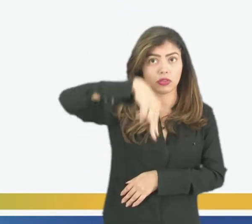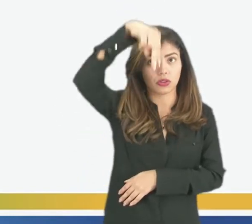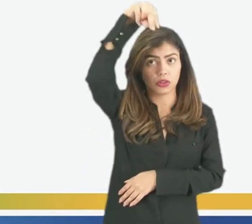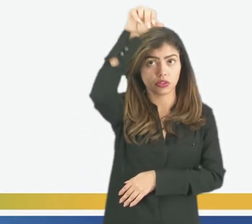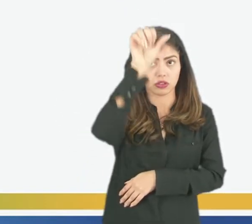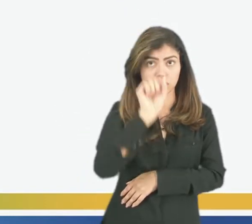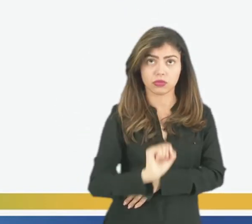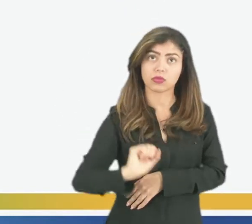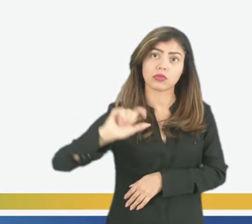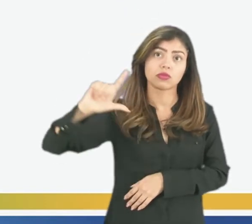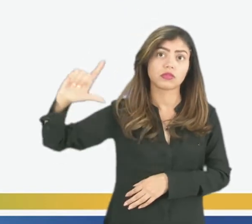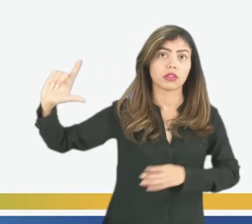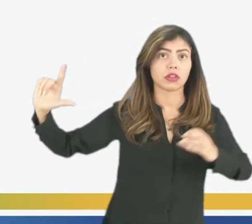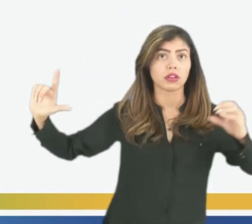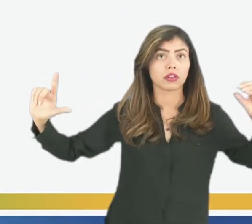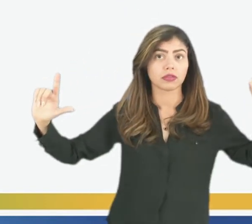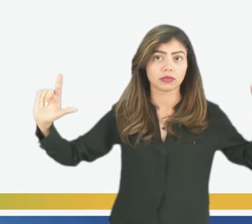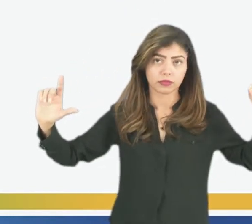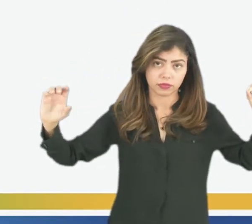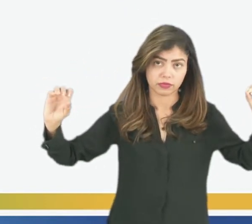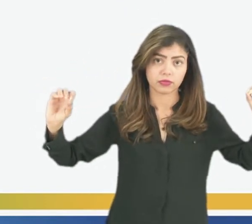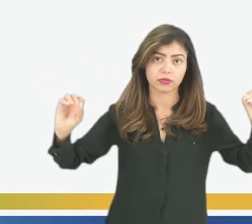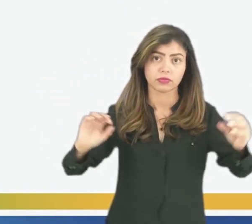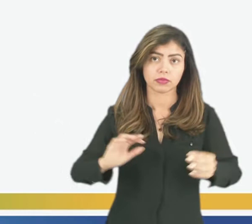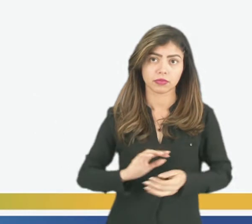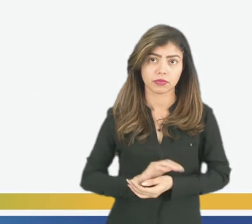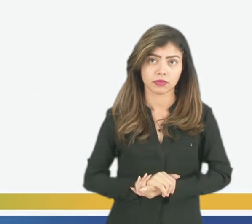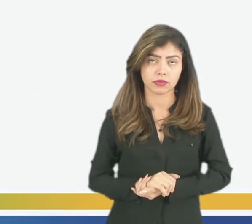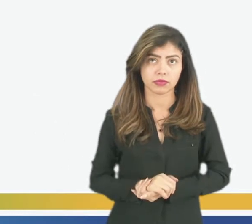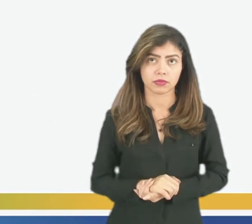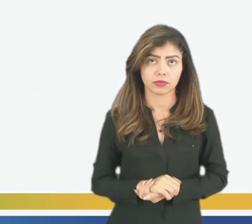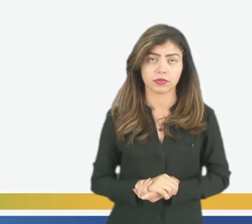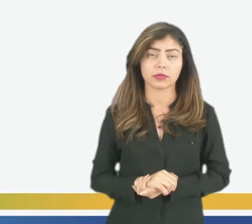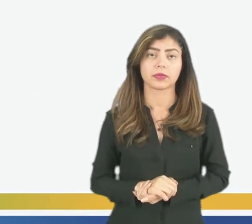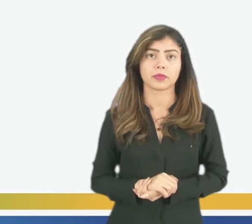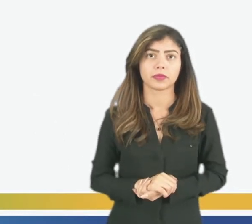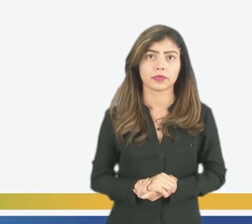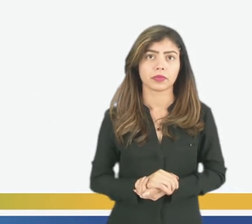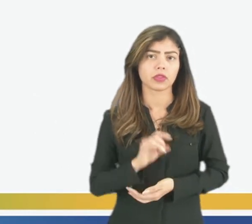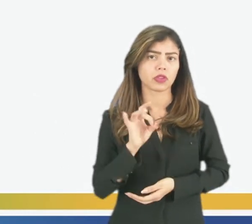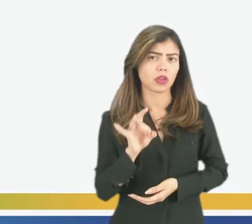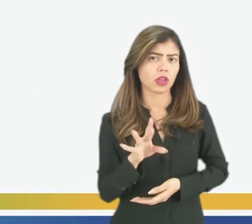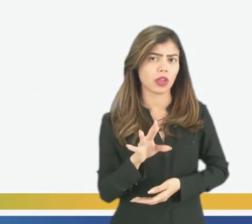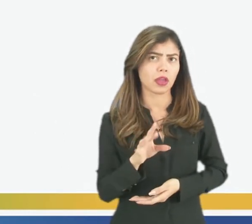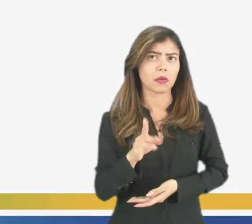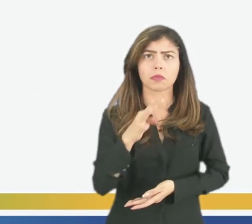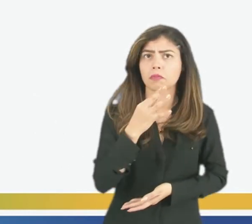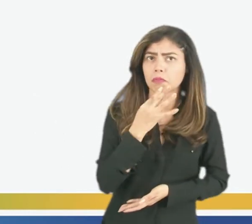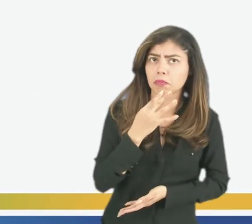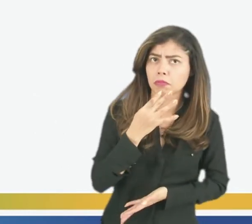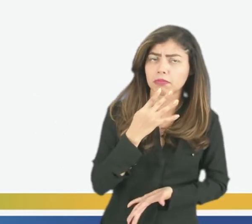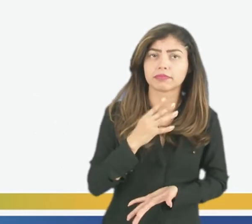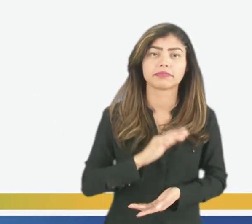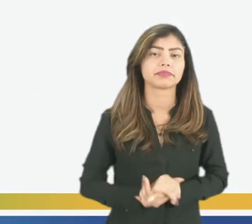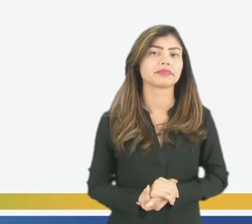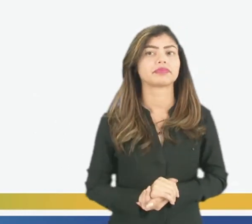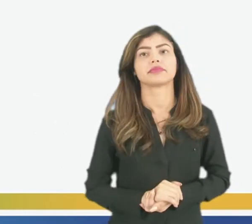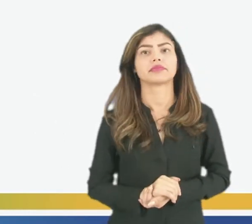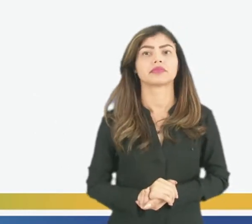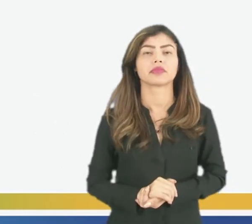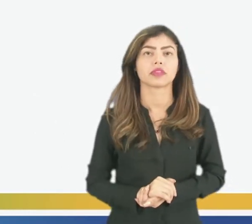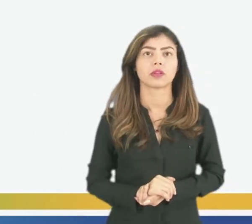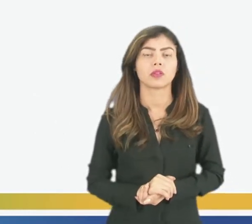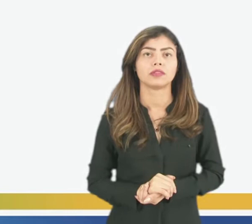temos norte, sul, leste, oeste. Só para nível de conhecimento,